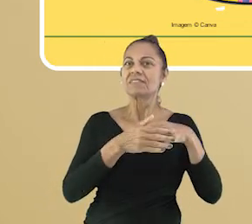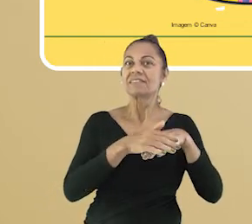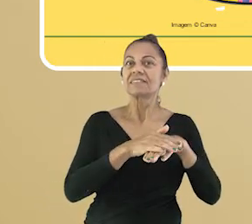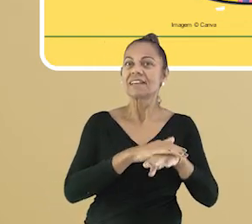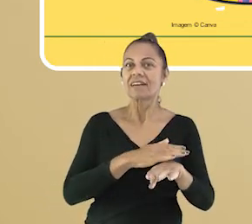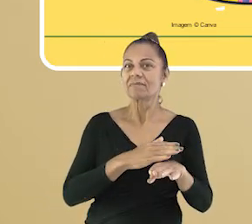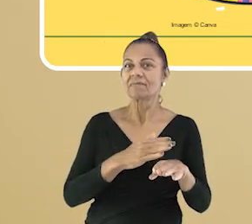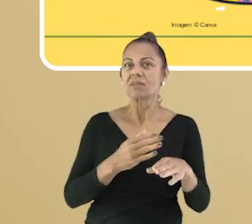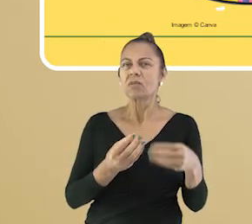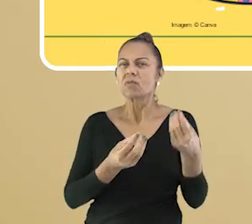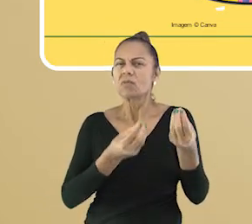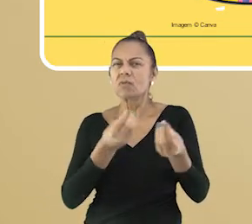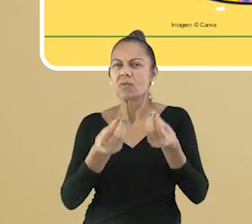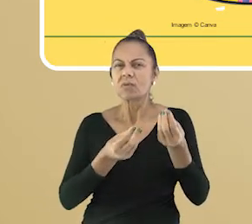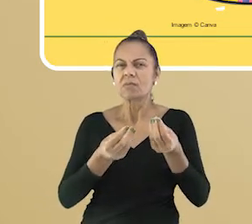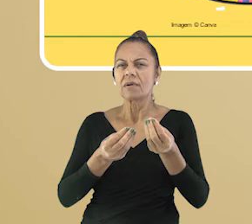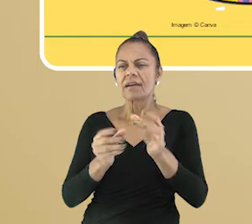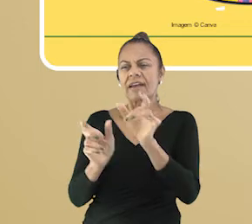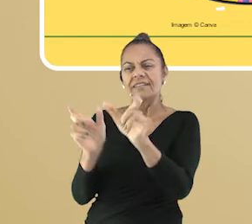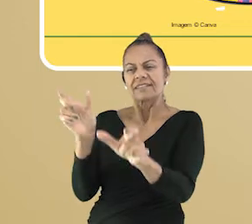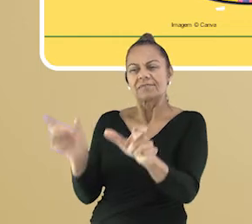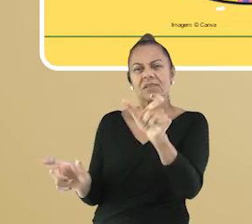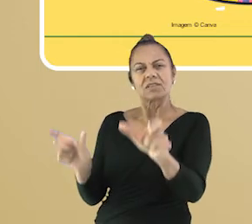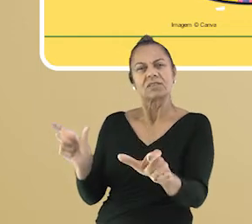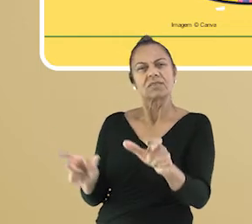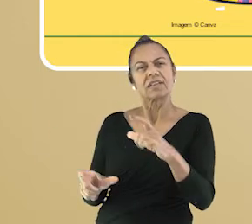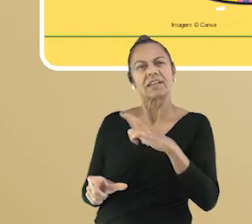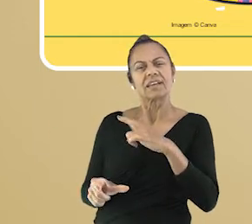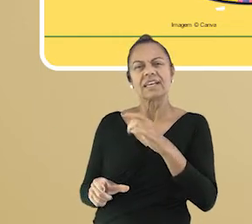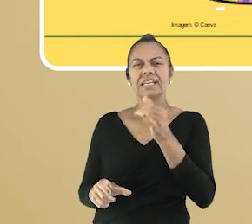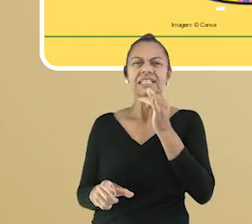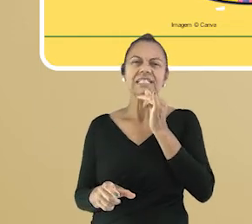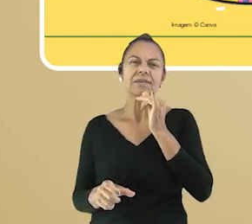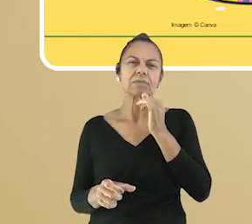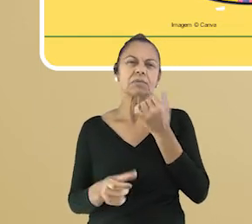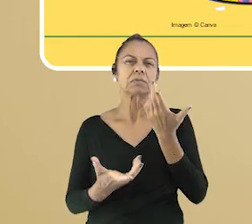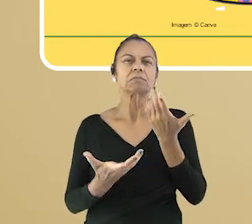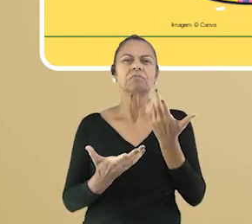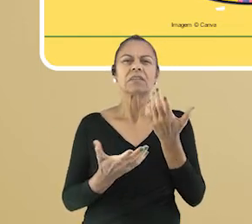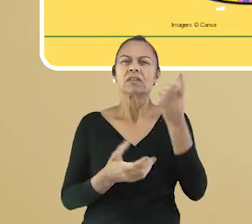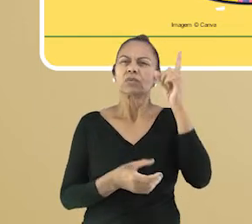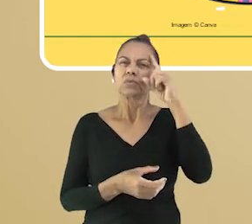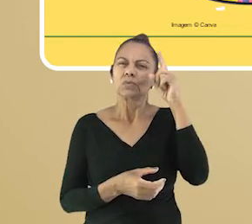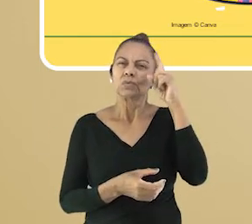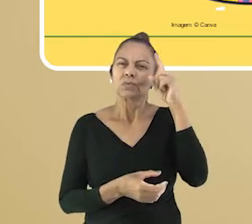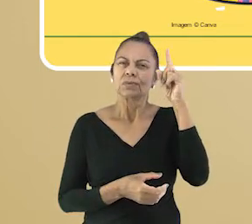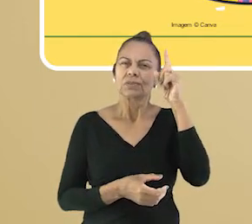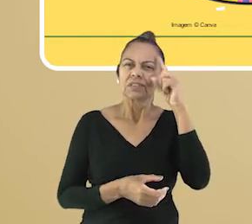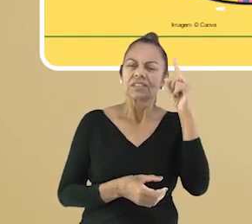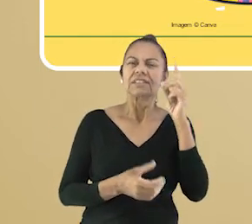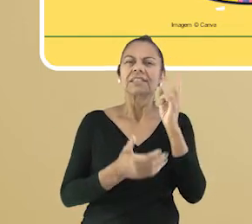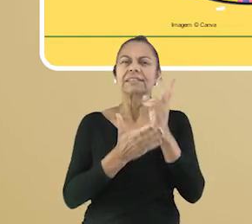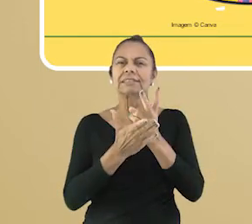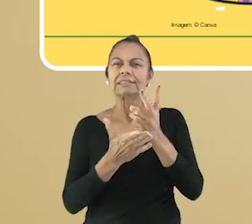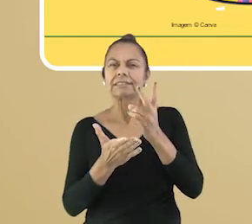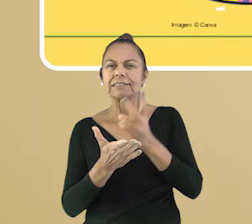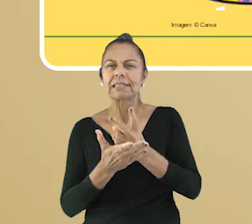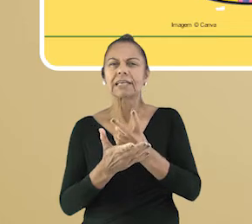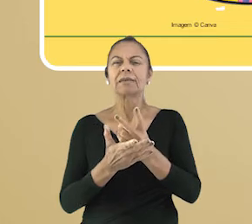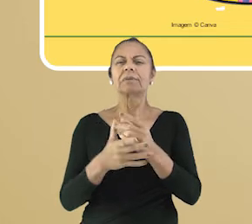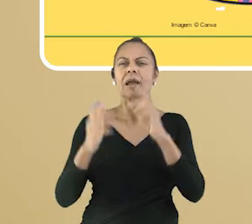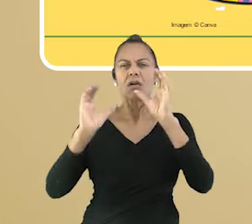vocês. Eu quero que vocês pensem nos hábitos que essas pessoas têm, coisas que elas fazem sempre, quase todos os